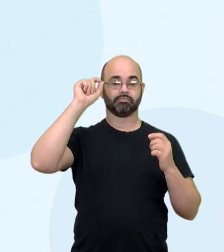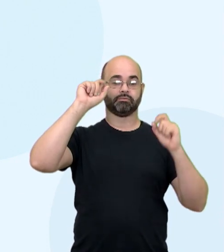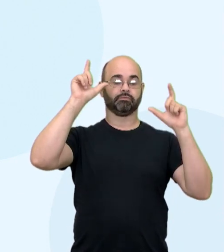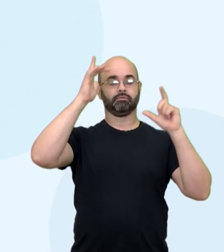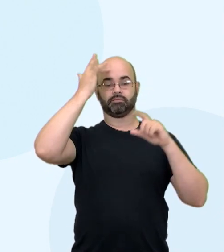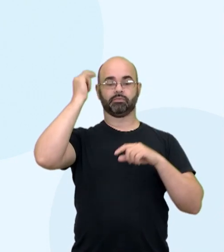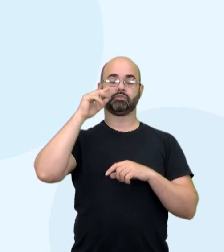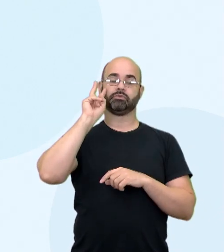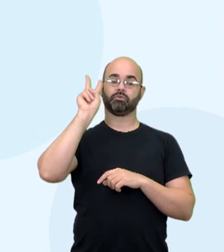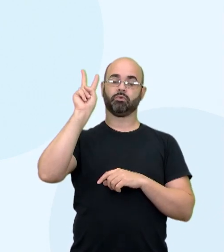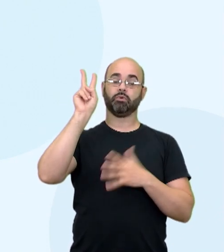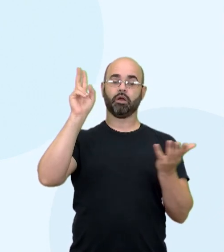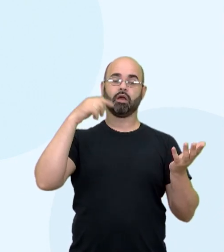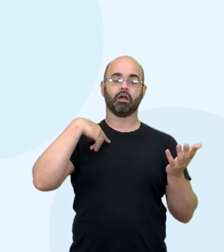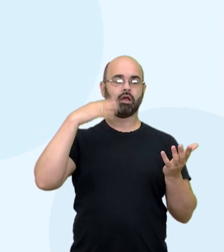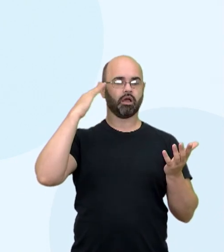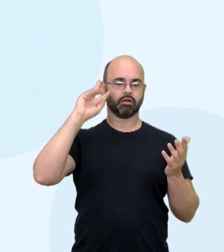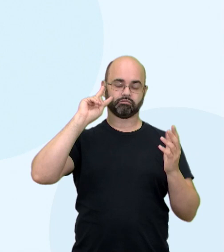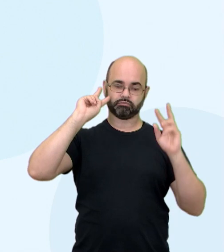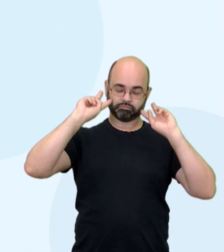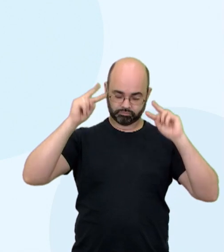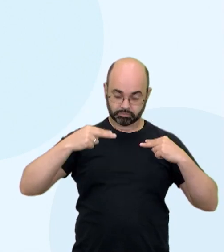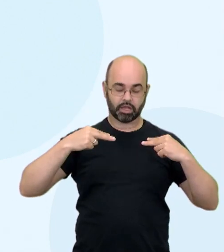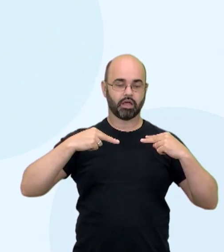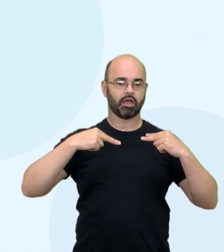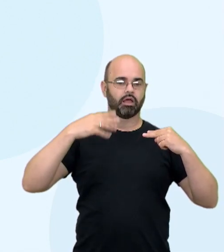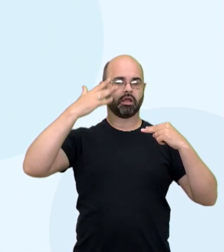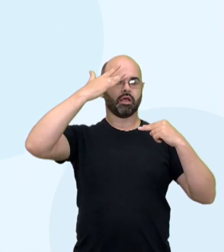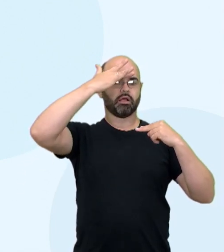para si mesmo e diz: opa, eu sou homem, eu sou